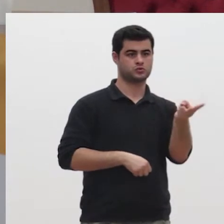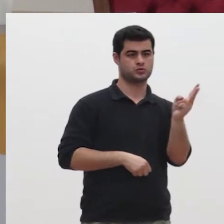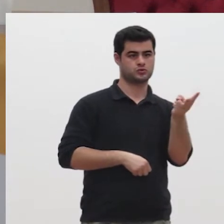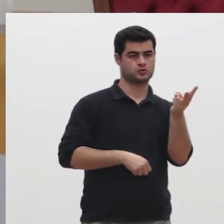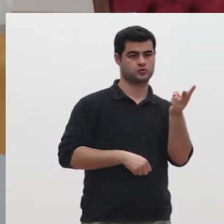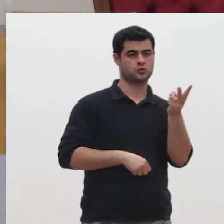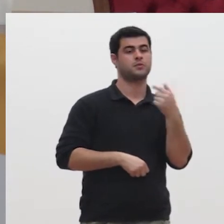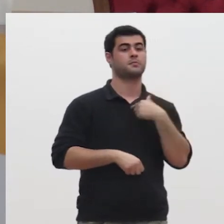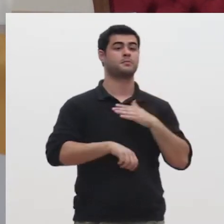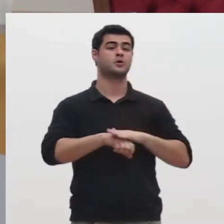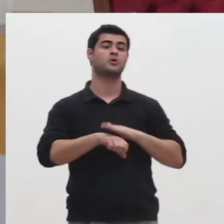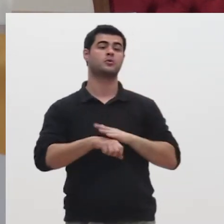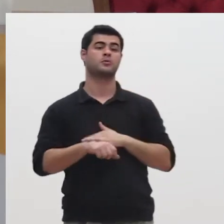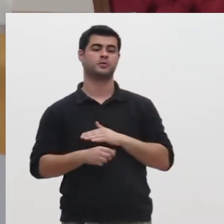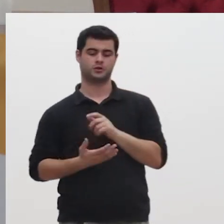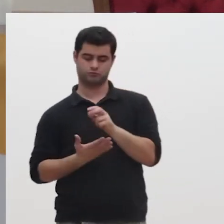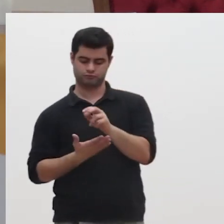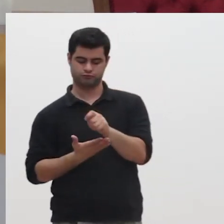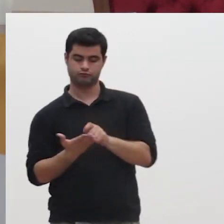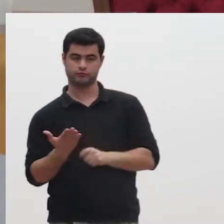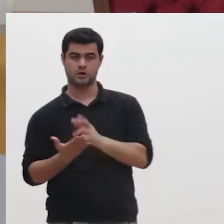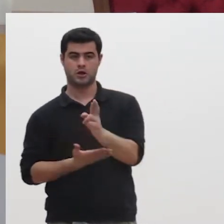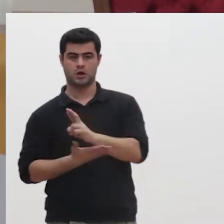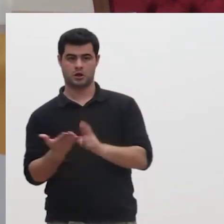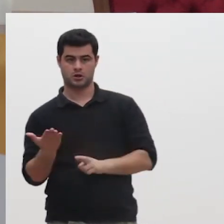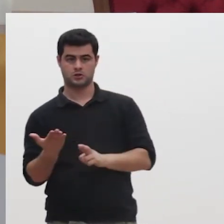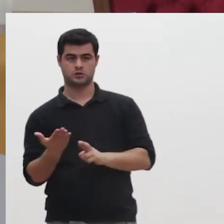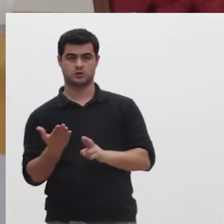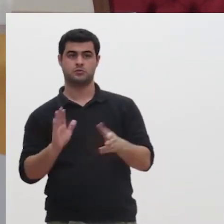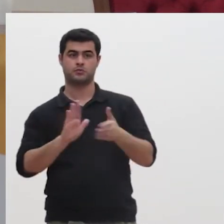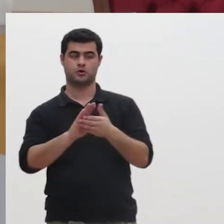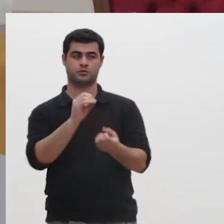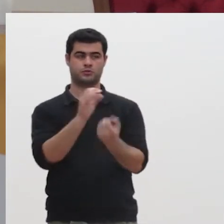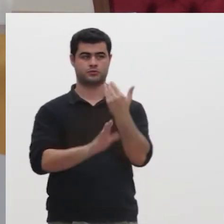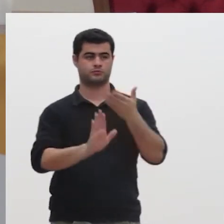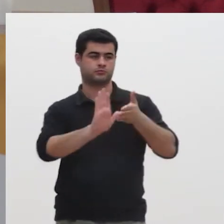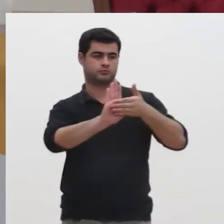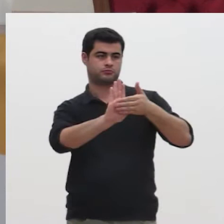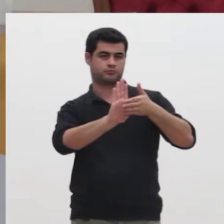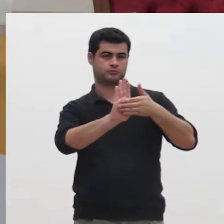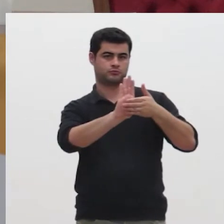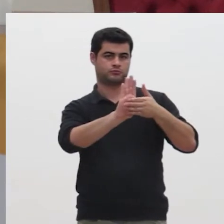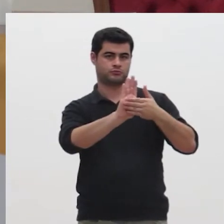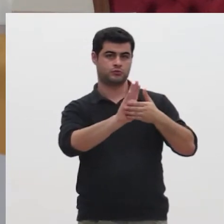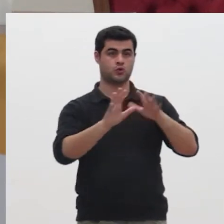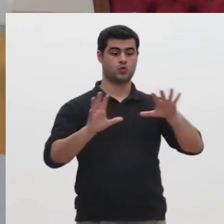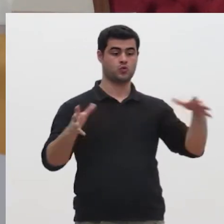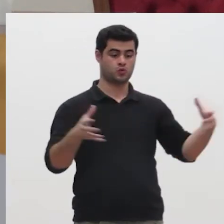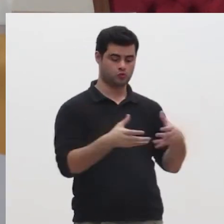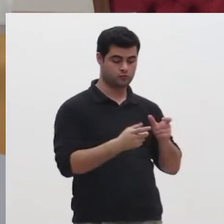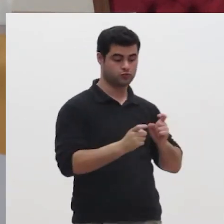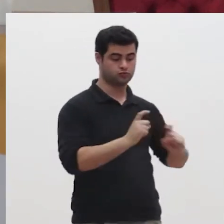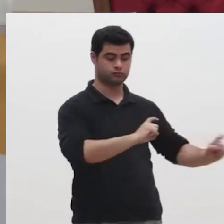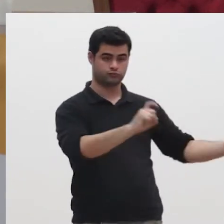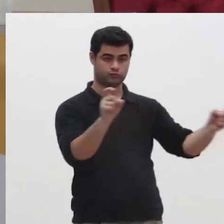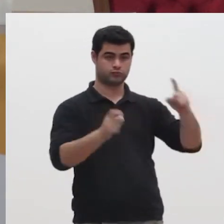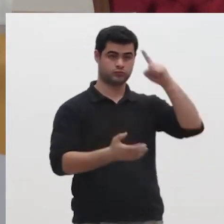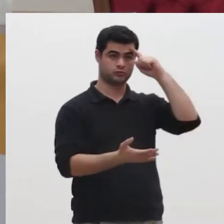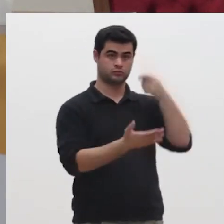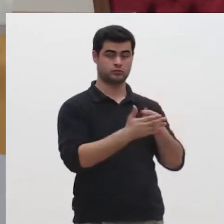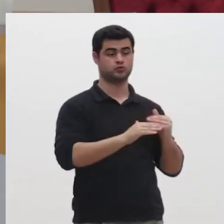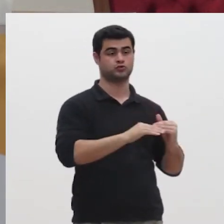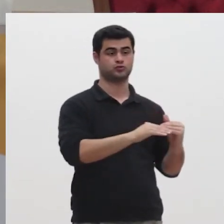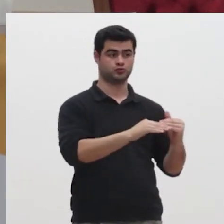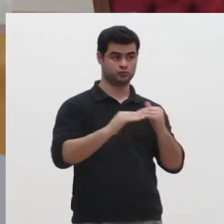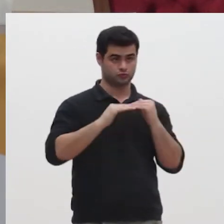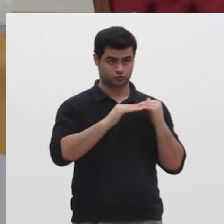relatora dessa resolução, que foi aprovada, diga-se de passagem, por unanimidade no Conselho, portanto, se alguém tivesse algum questionamento, deveria